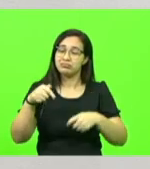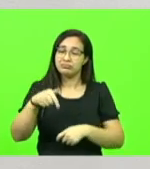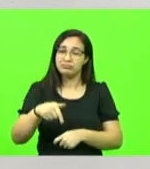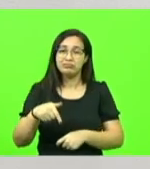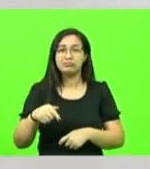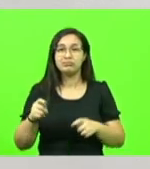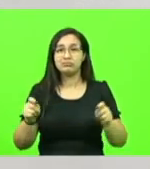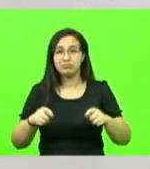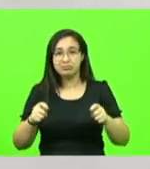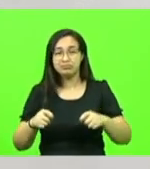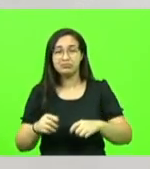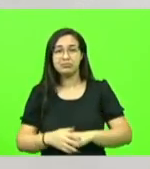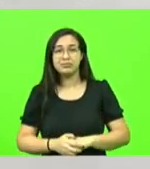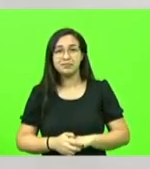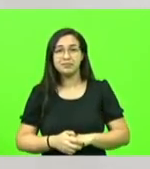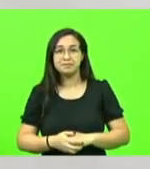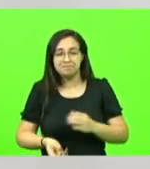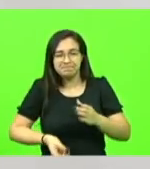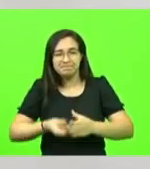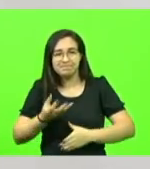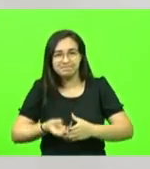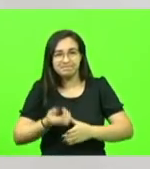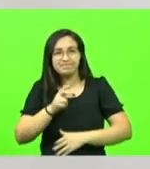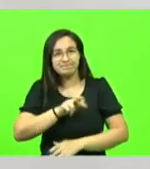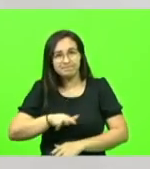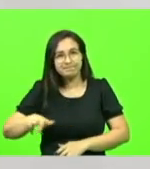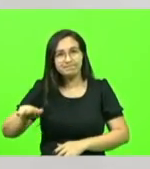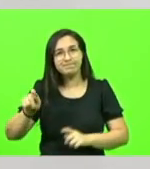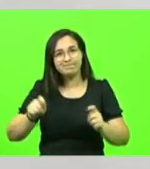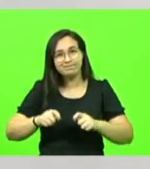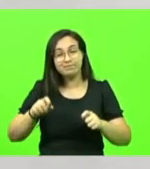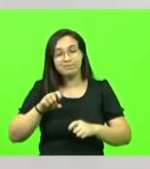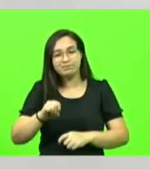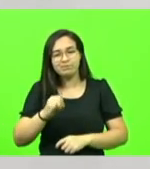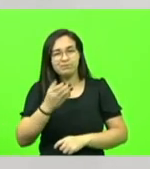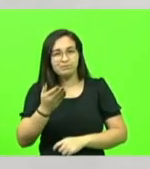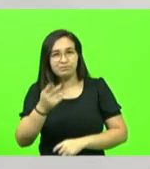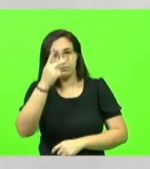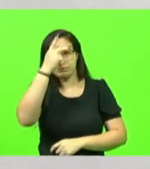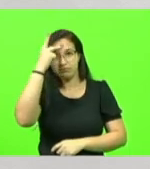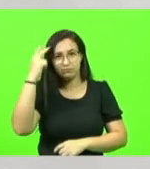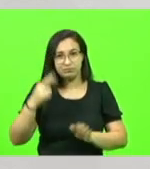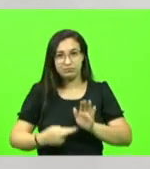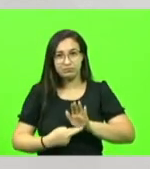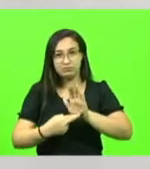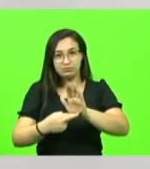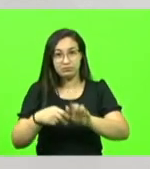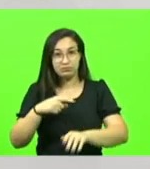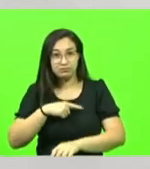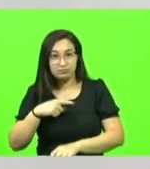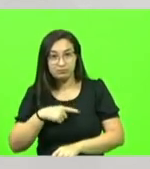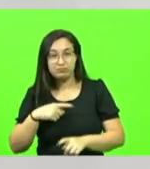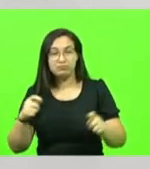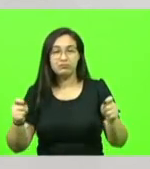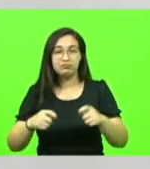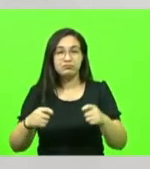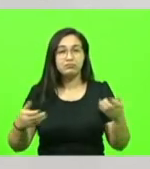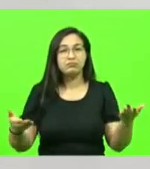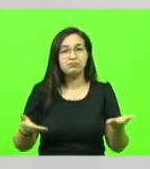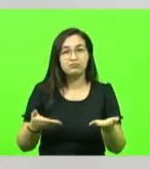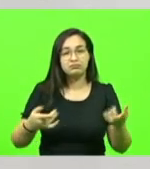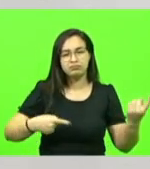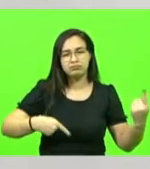para sermos mais produtivos. E se essas pessoas tivessem representação, nós estaríamos agora discutindo